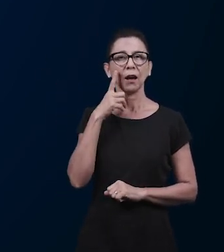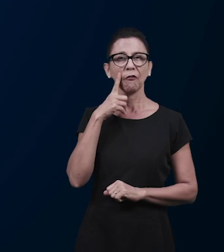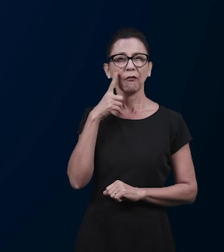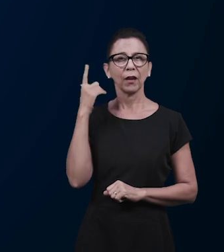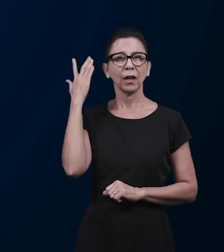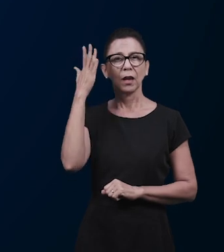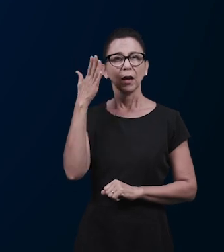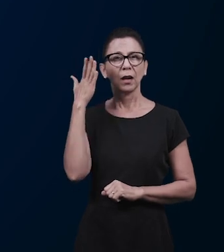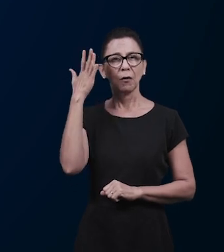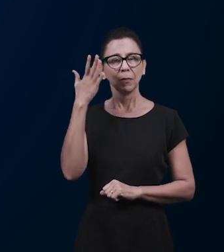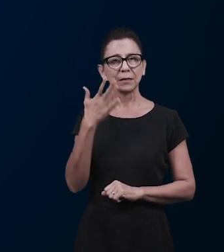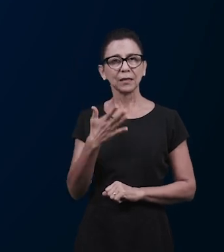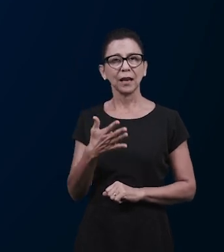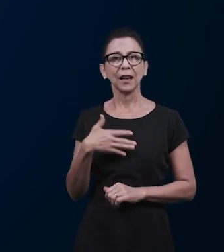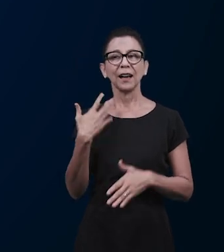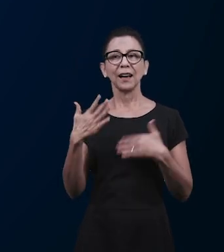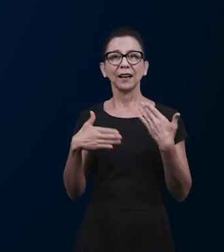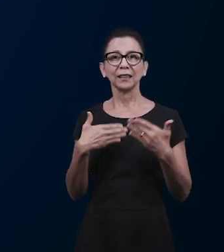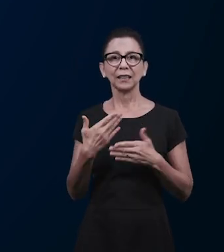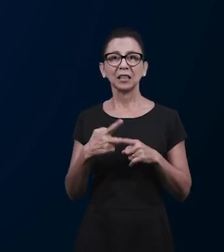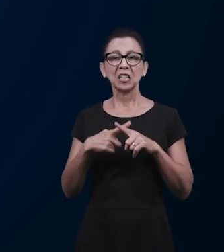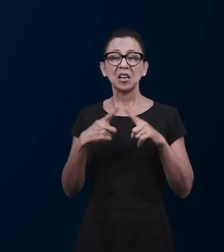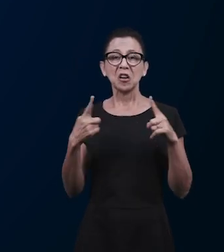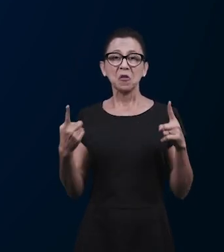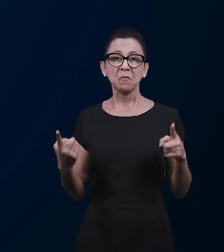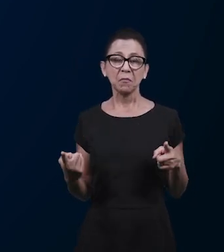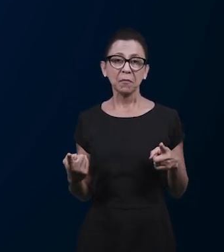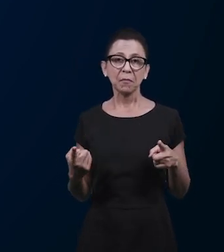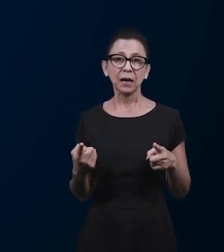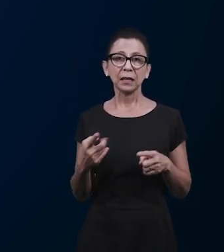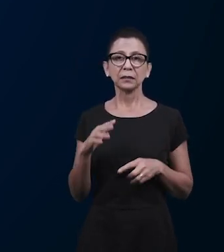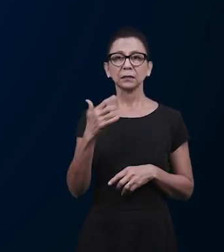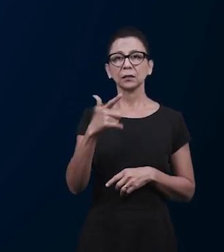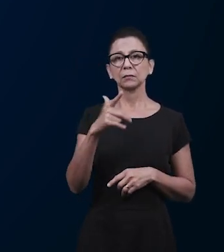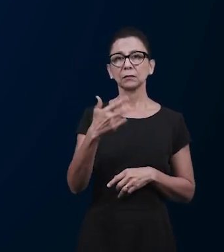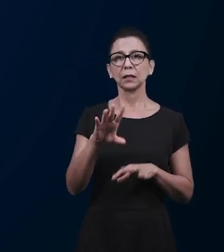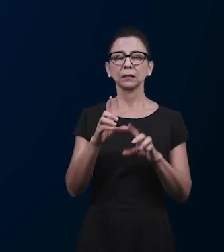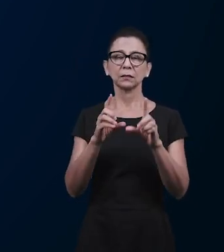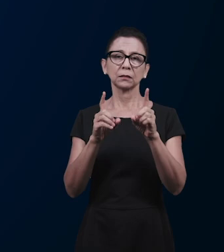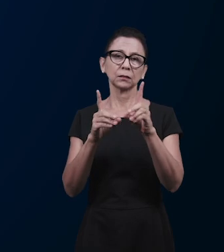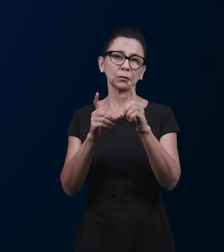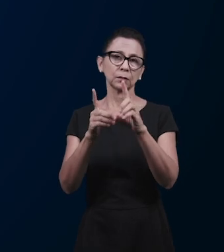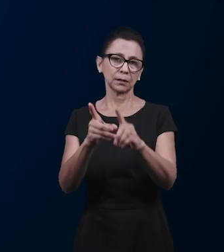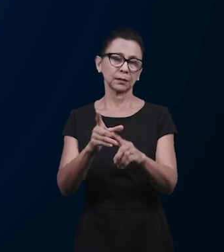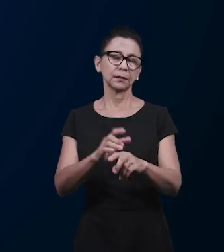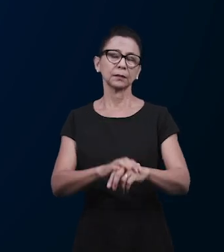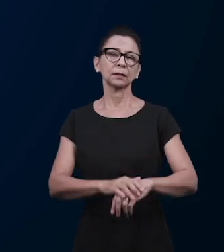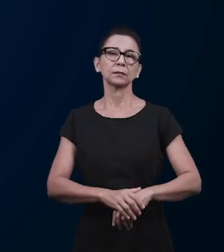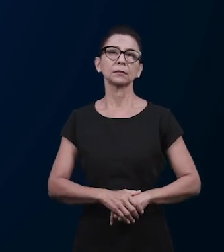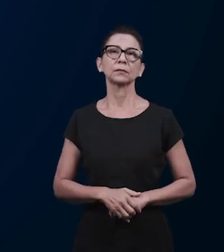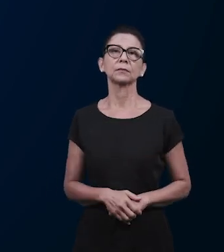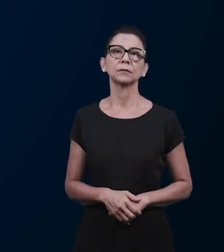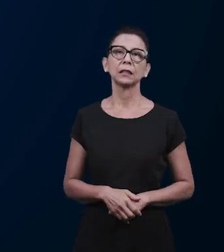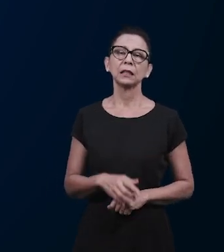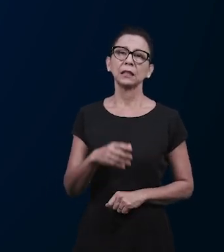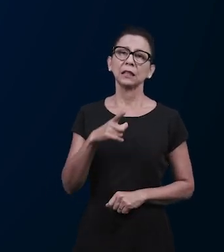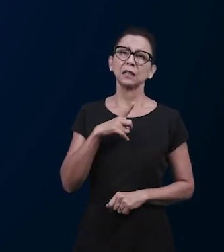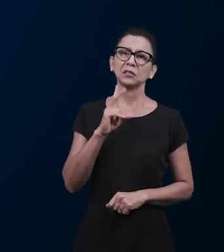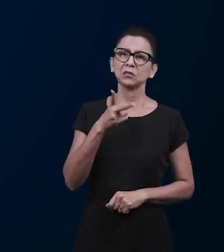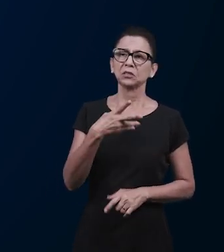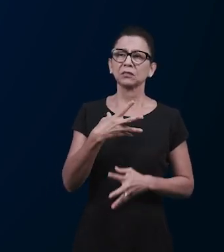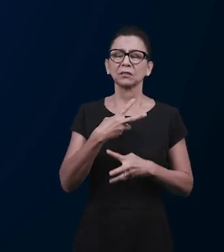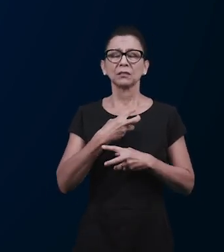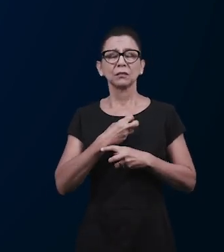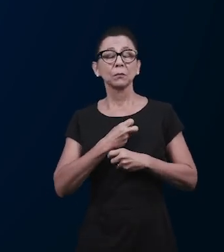não tem raiz, não tem a doutrina. E quando vem as dificuldades, a